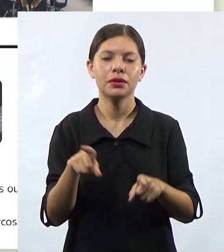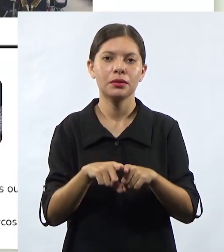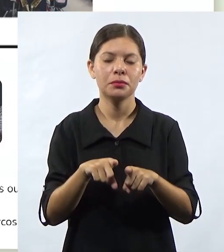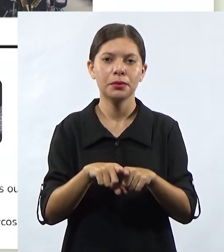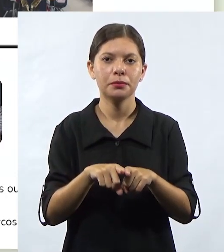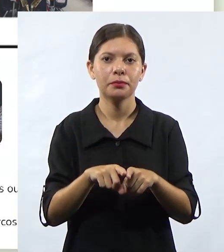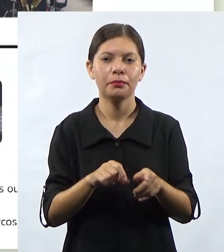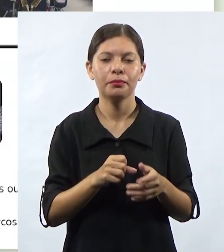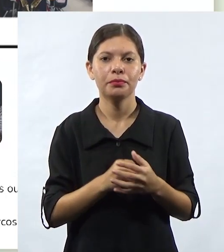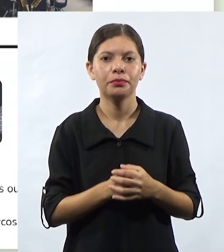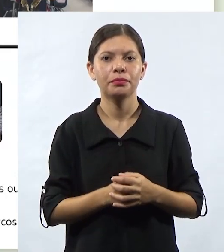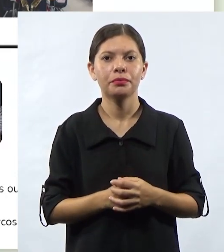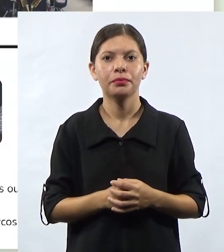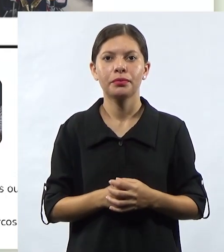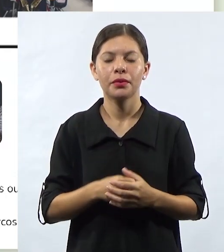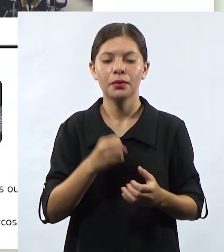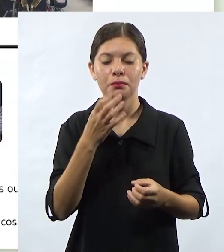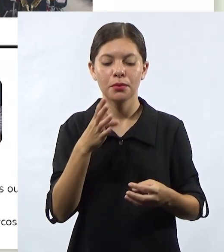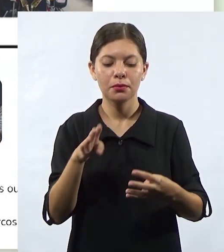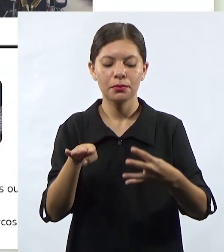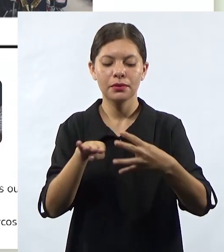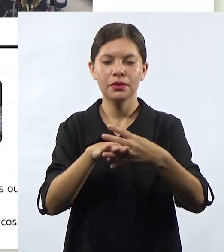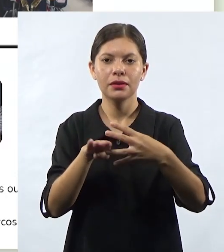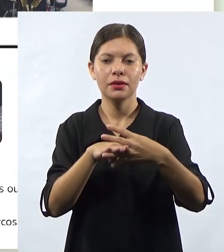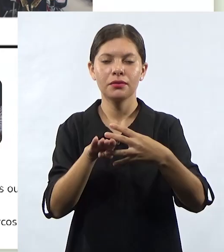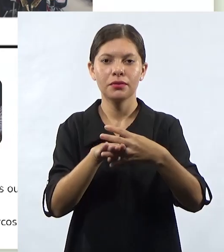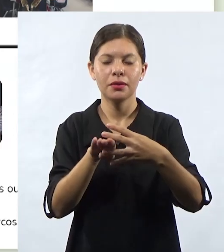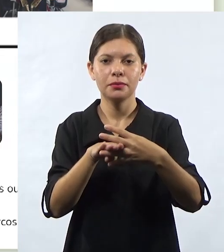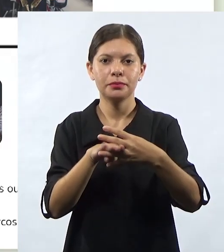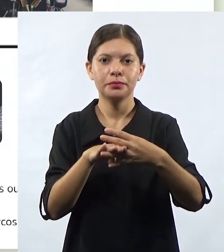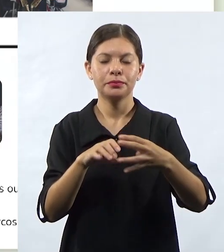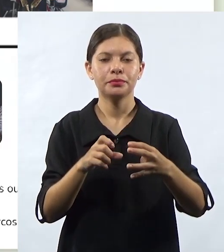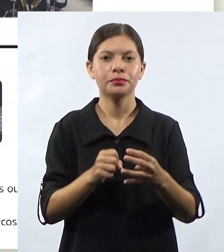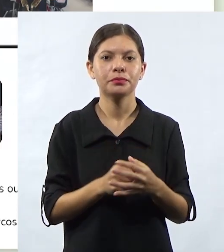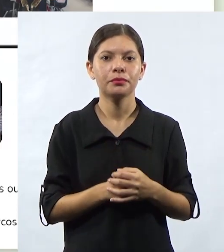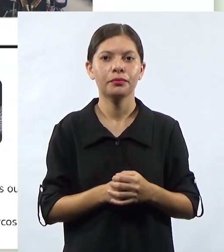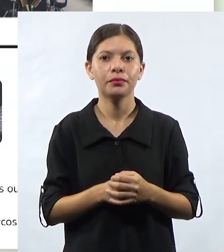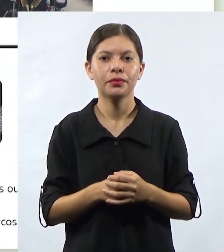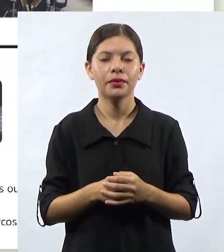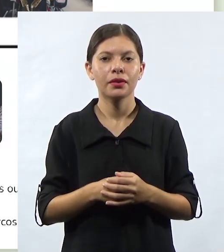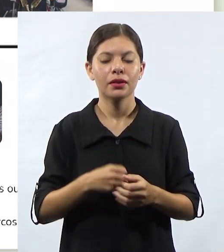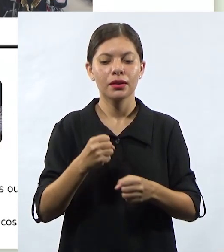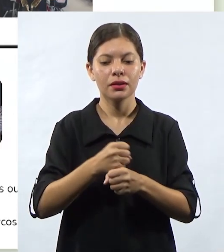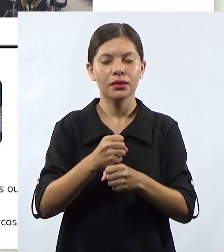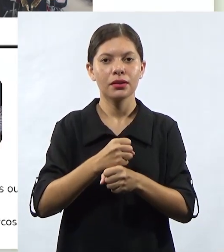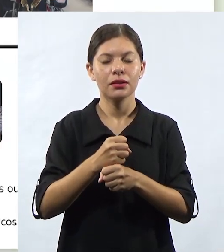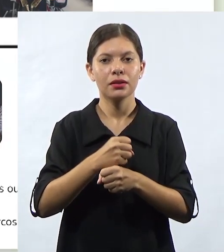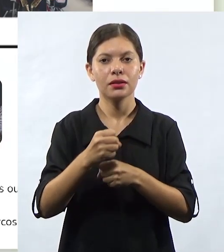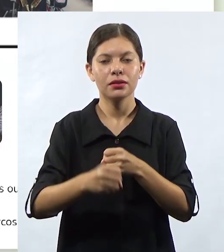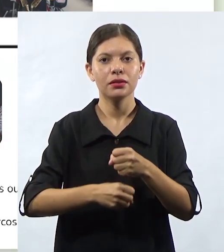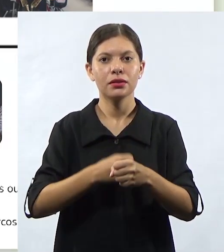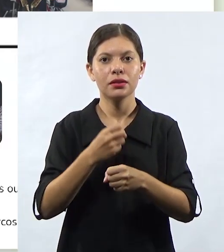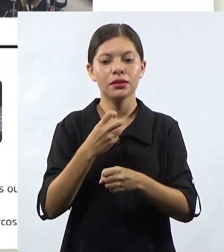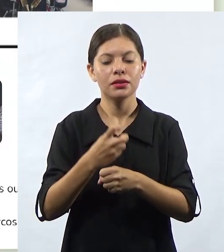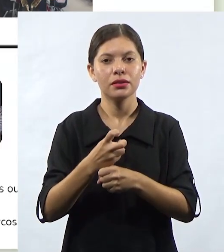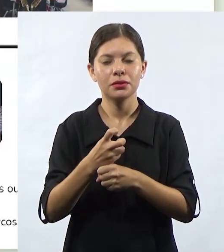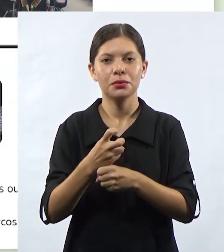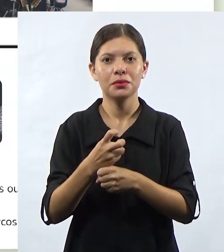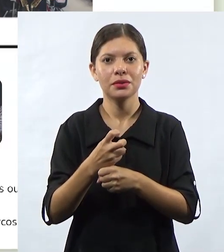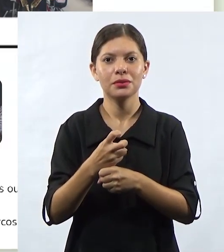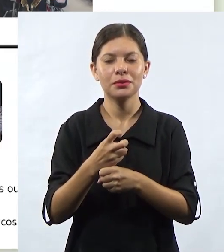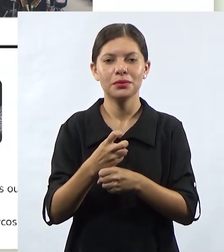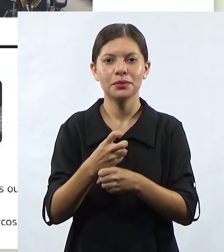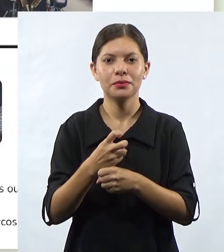conosco. Bom, o intervalo do tempo. Aqui a gente definiu um intervalo de 5 anos, olha.